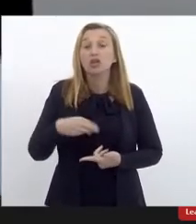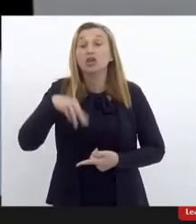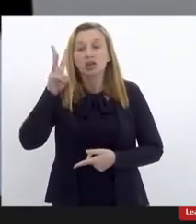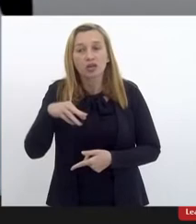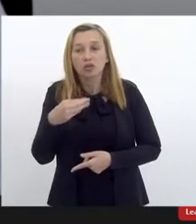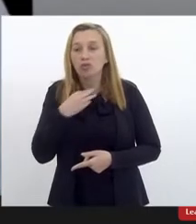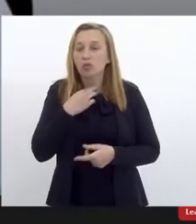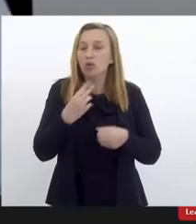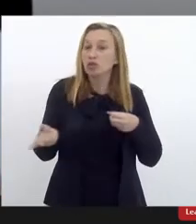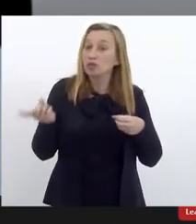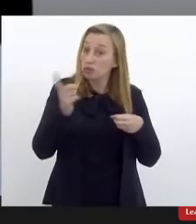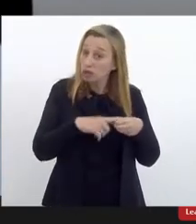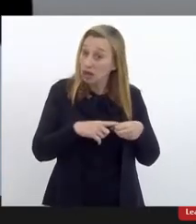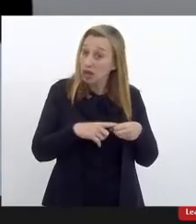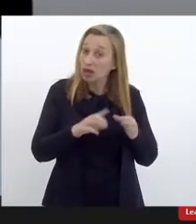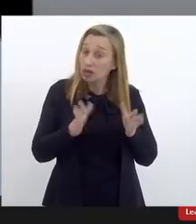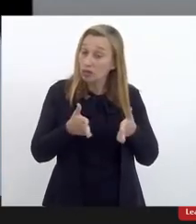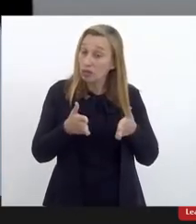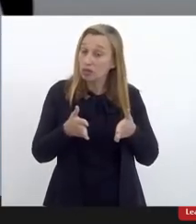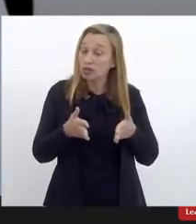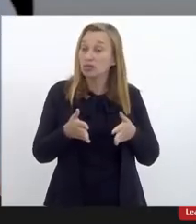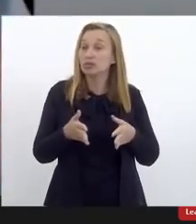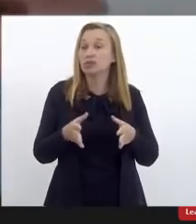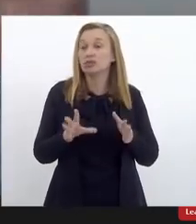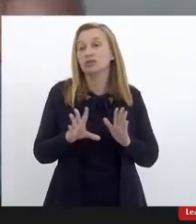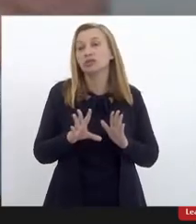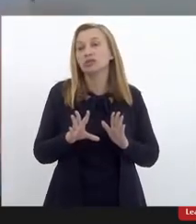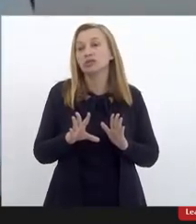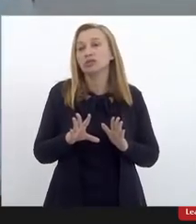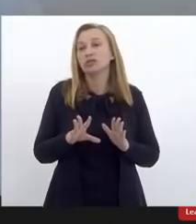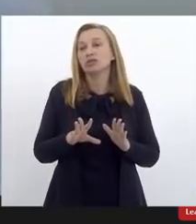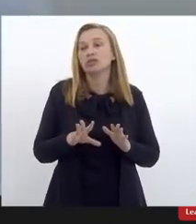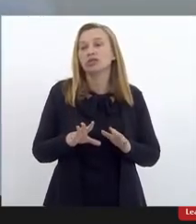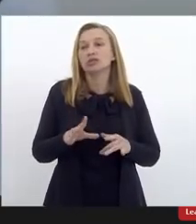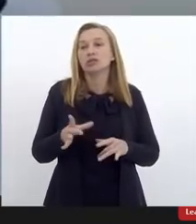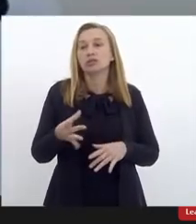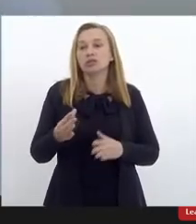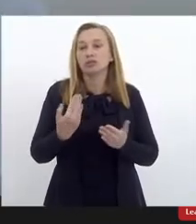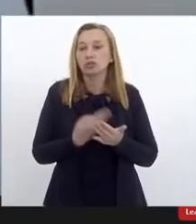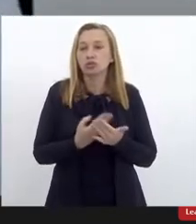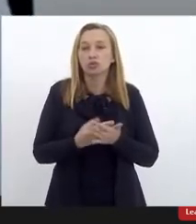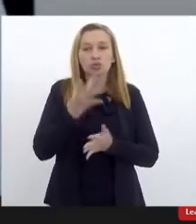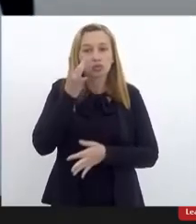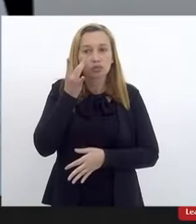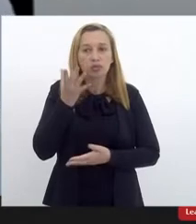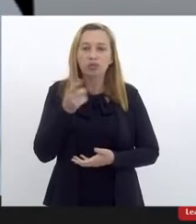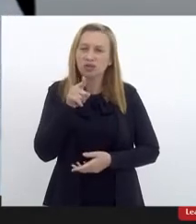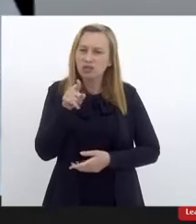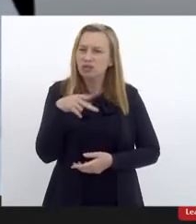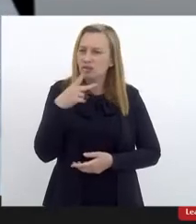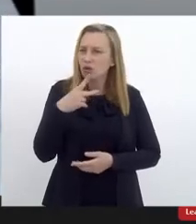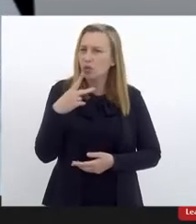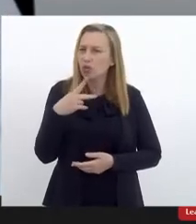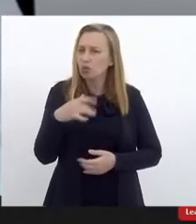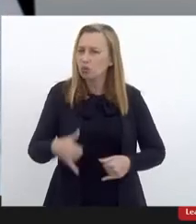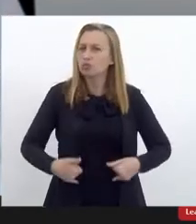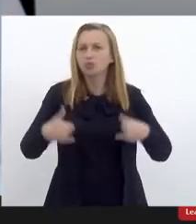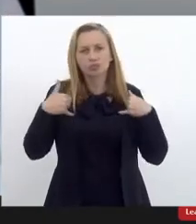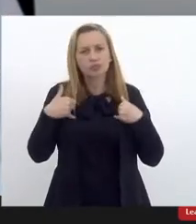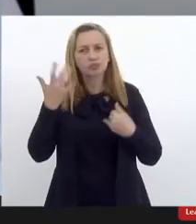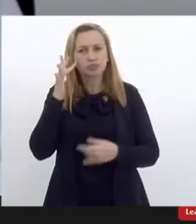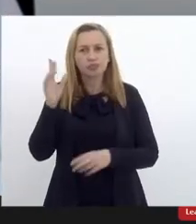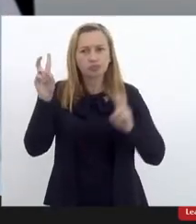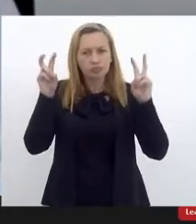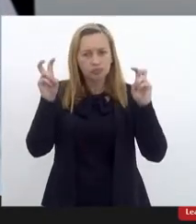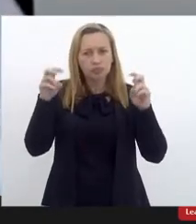quem não pode ainda retornar ao conteúdo, à dinâmica presencial. Você mencionou com orgulho, eu acho que é um tema